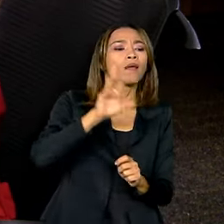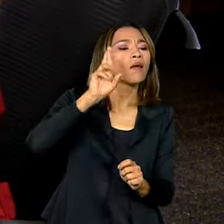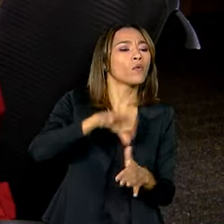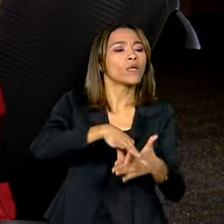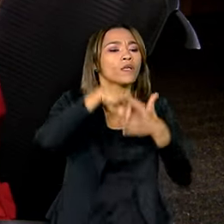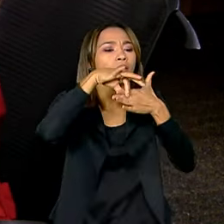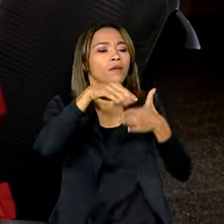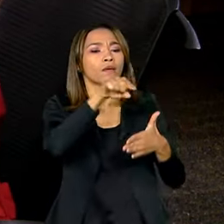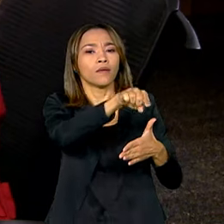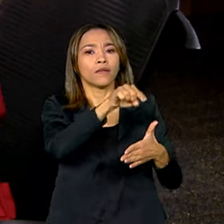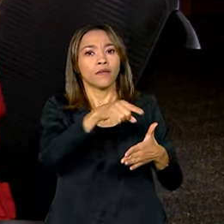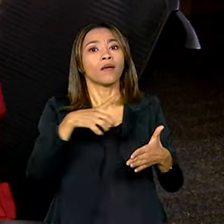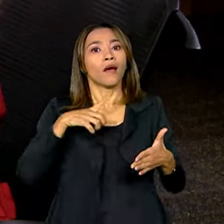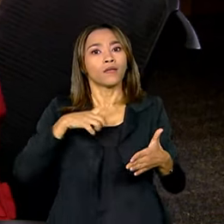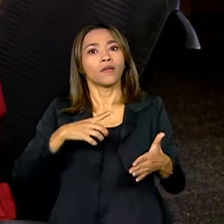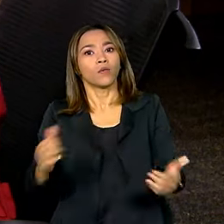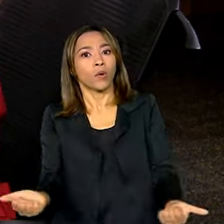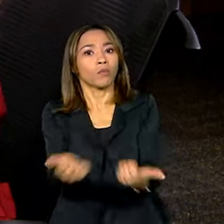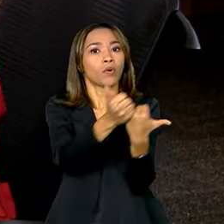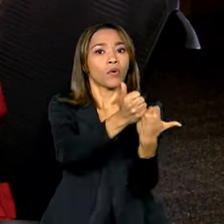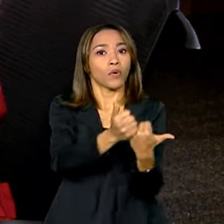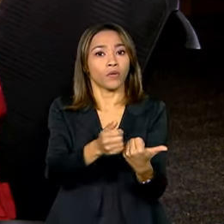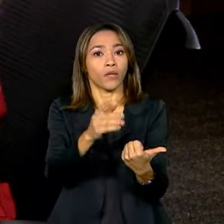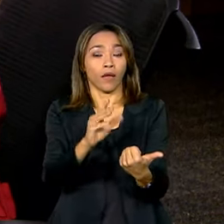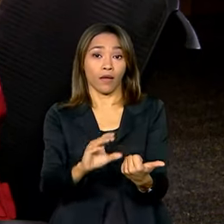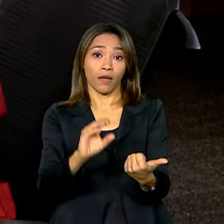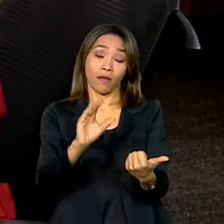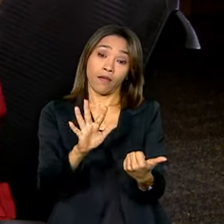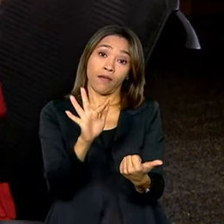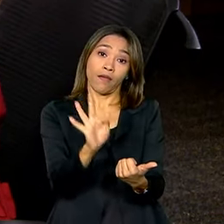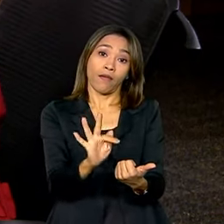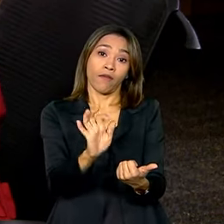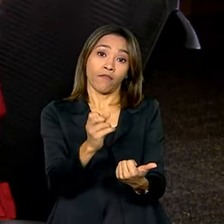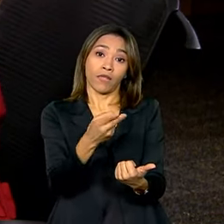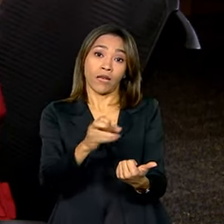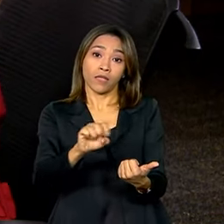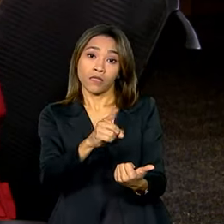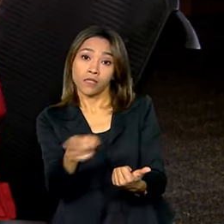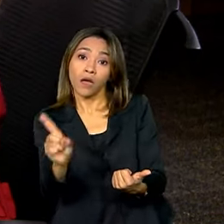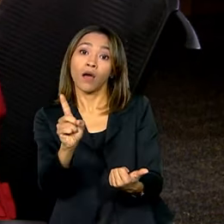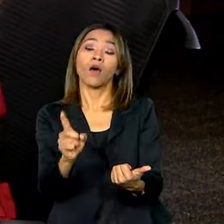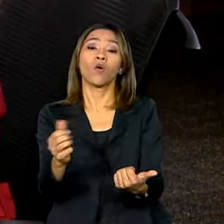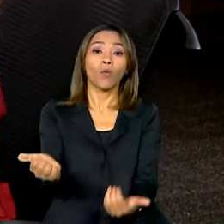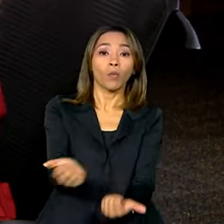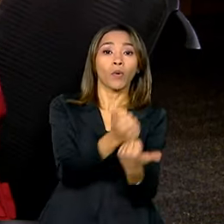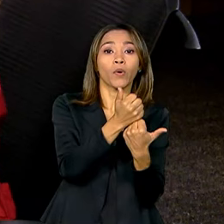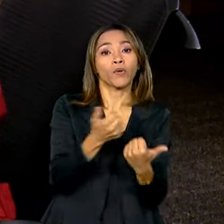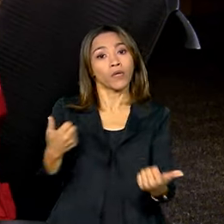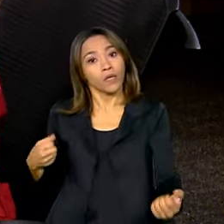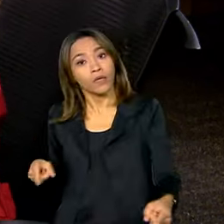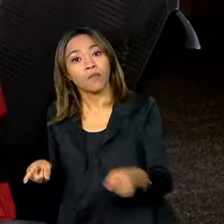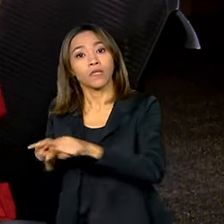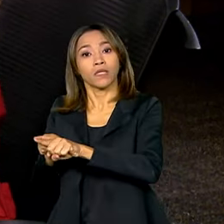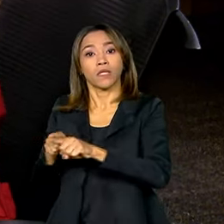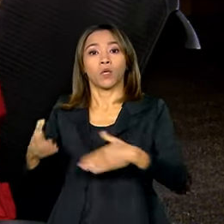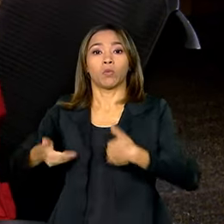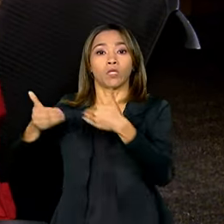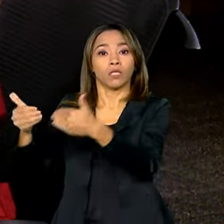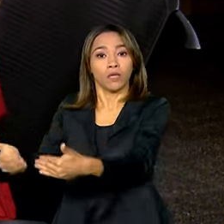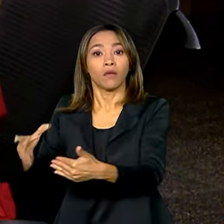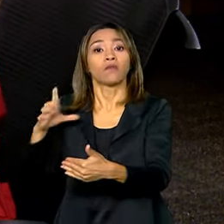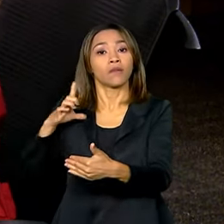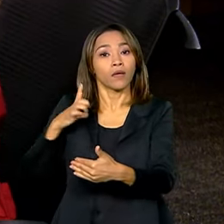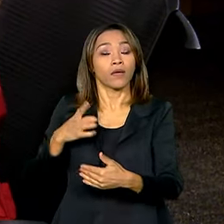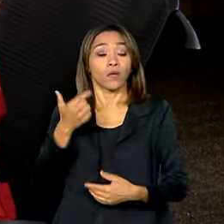de pesca, da federação do pescador, das confederações que atuam em parceria com o Ministério todo momento. A